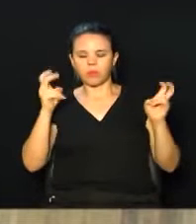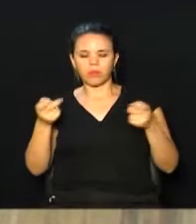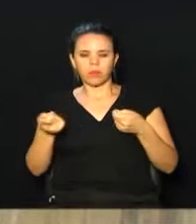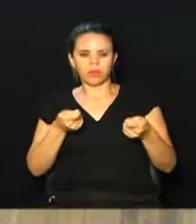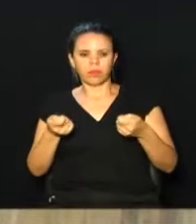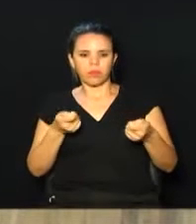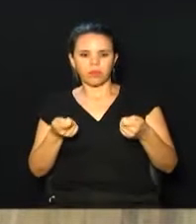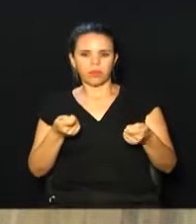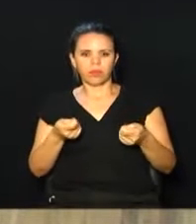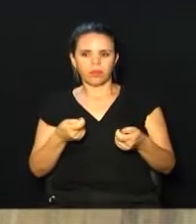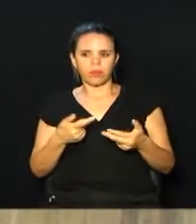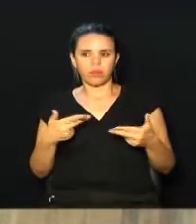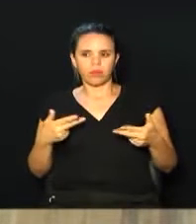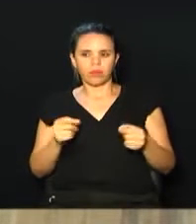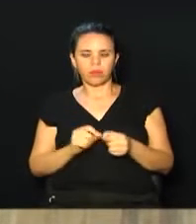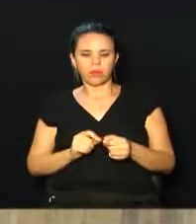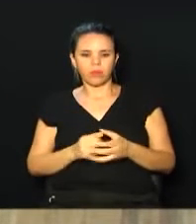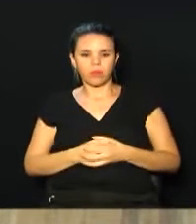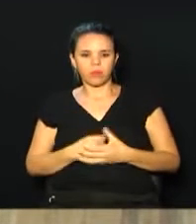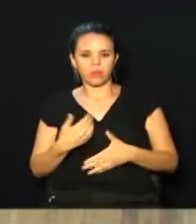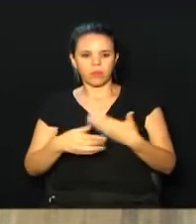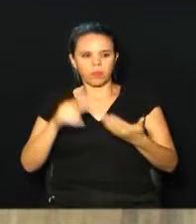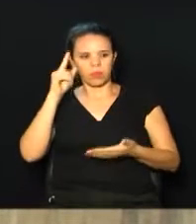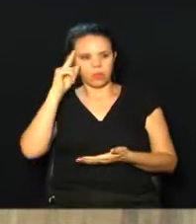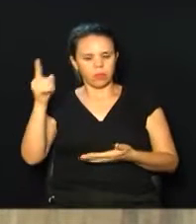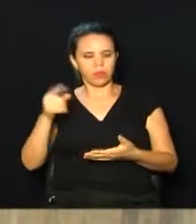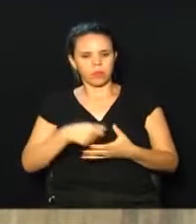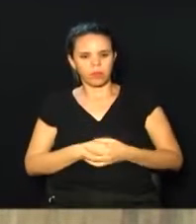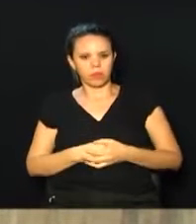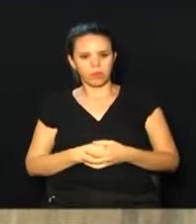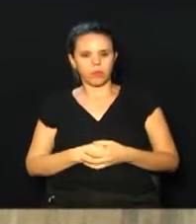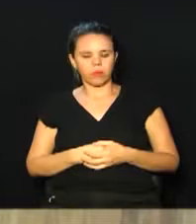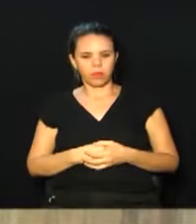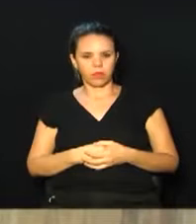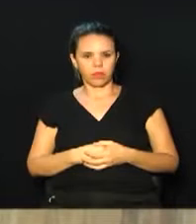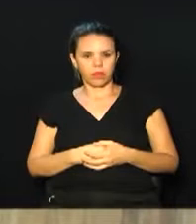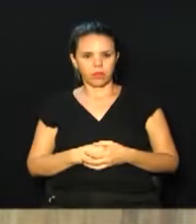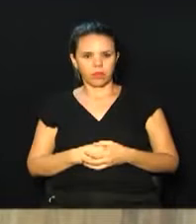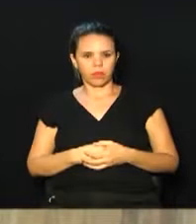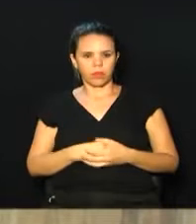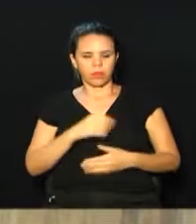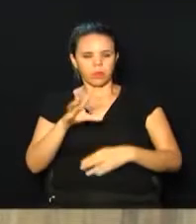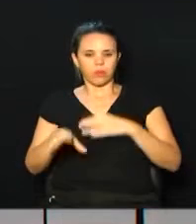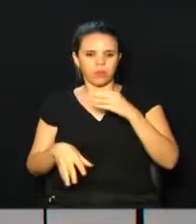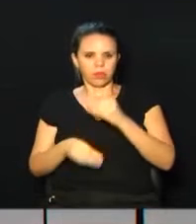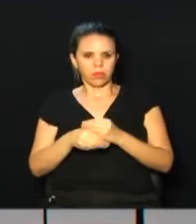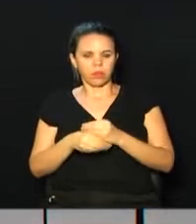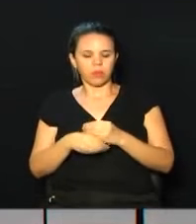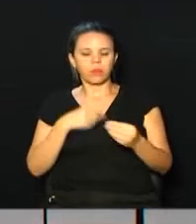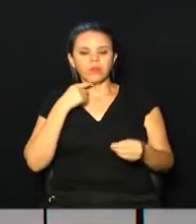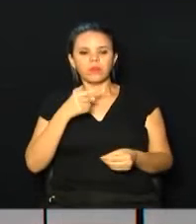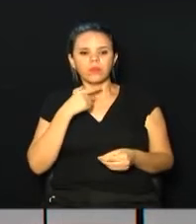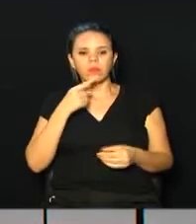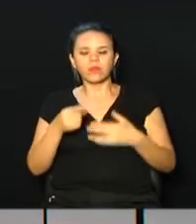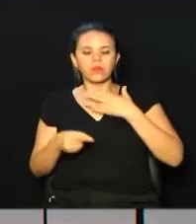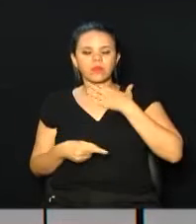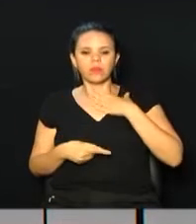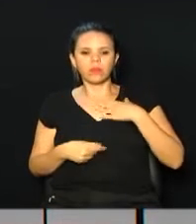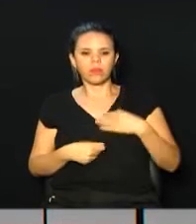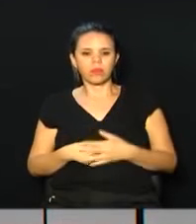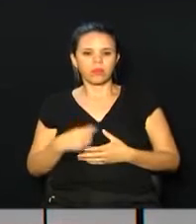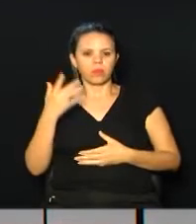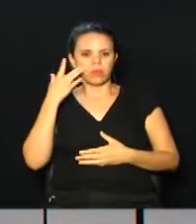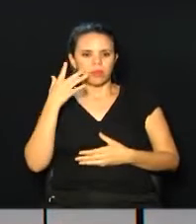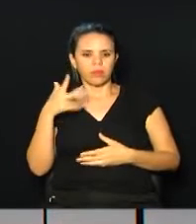como vocês lidam com essas questões no dia a dia. Ô Mirna, só complementando a dúvida, né, que acho que